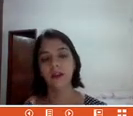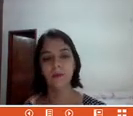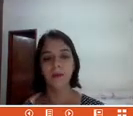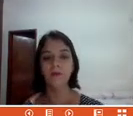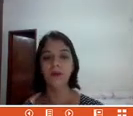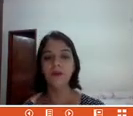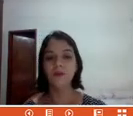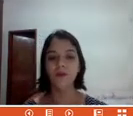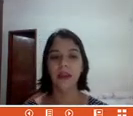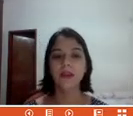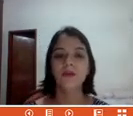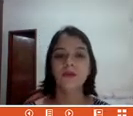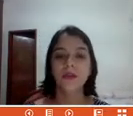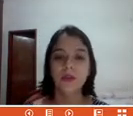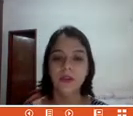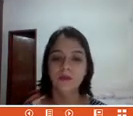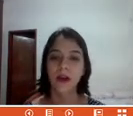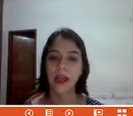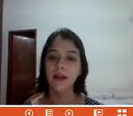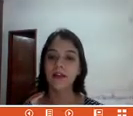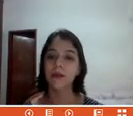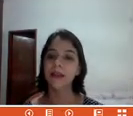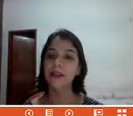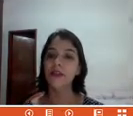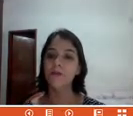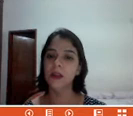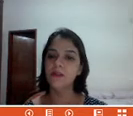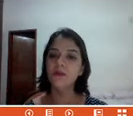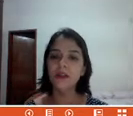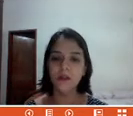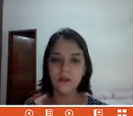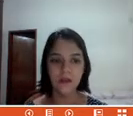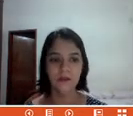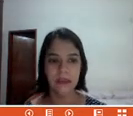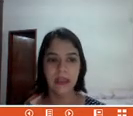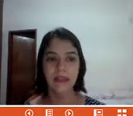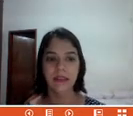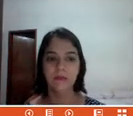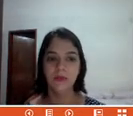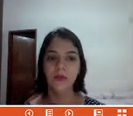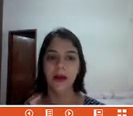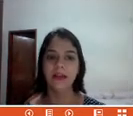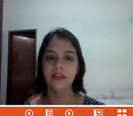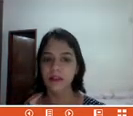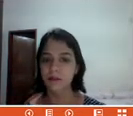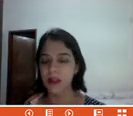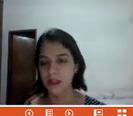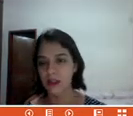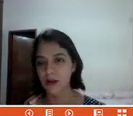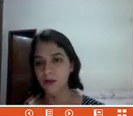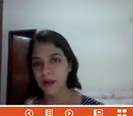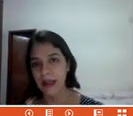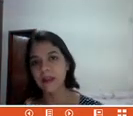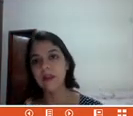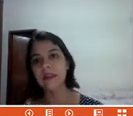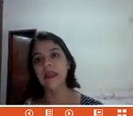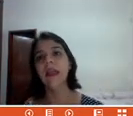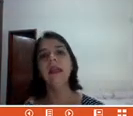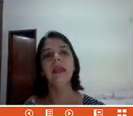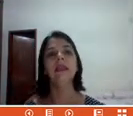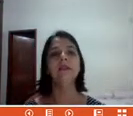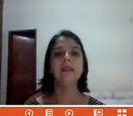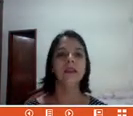Anatel também publicou, né, resoluções com regras para atendimento de pessoas com deficiência por parte das empresas de